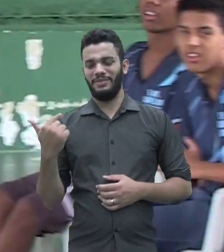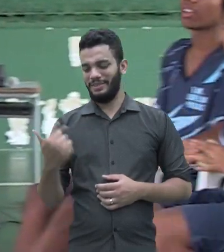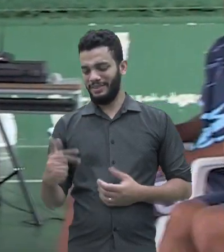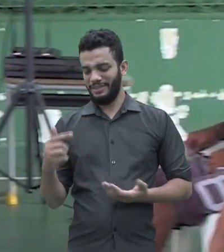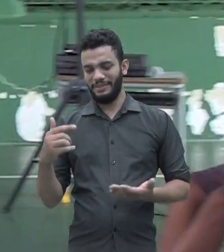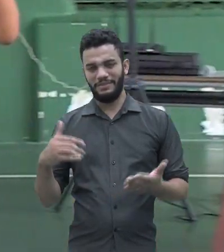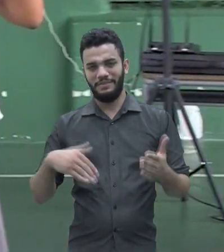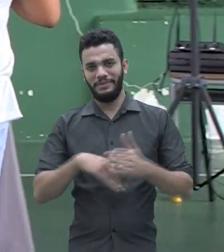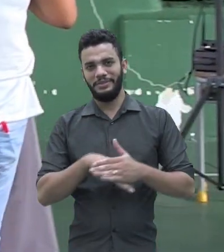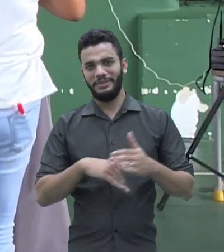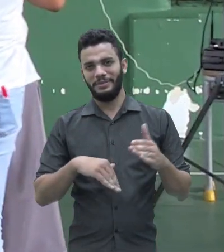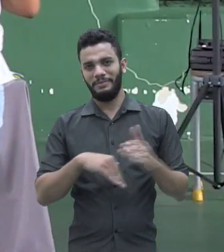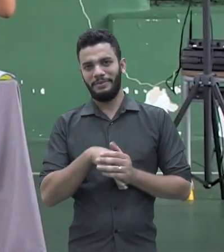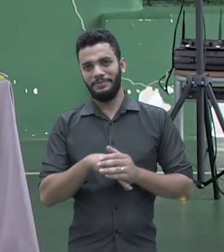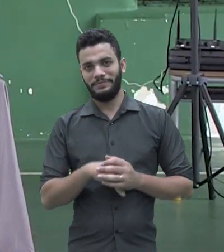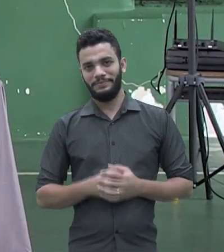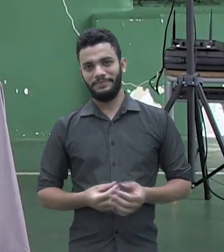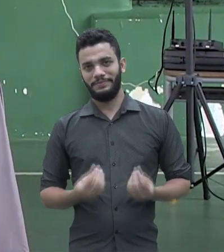Ok.